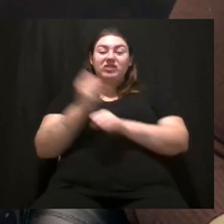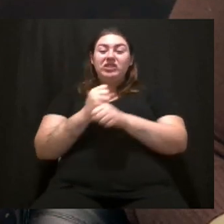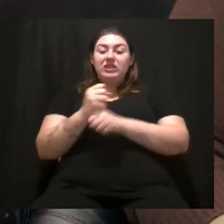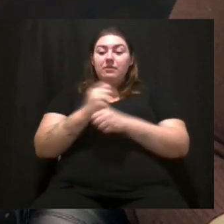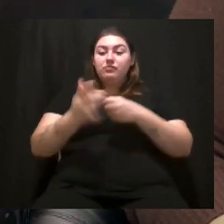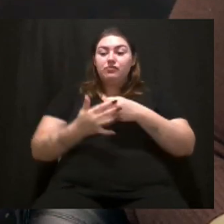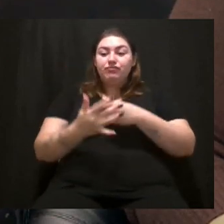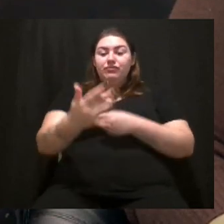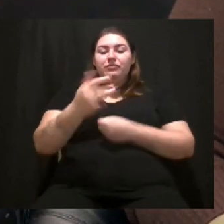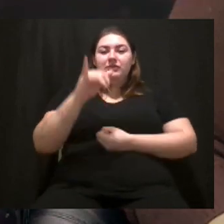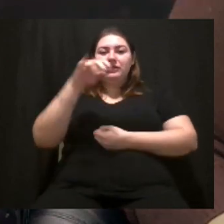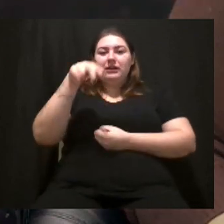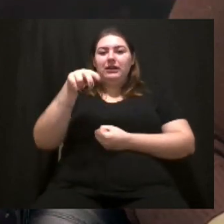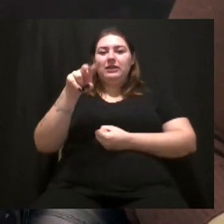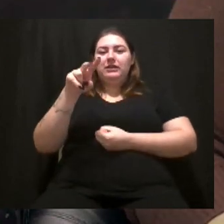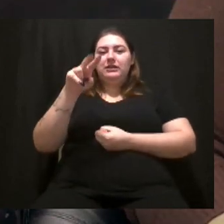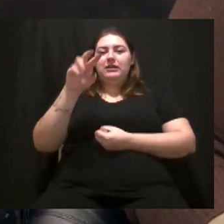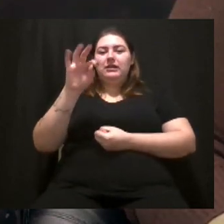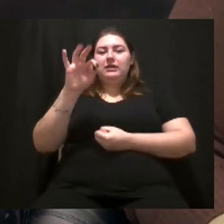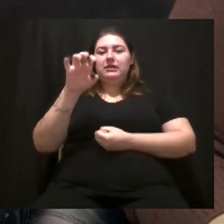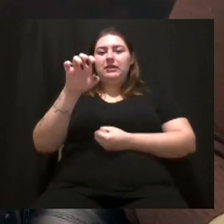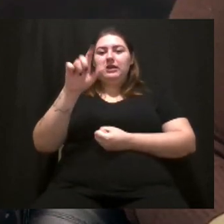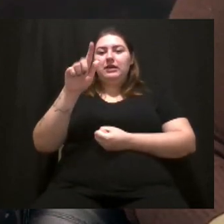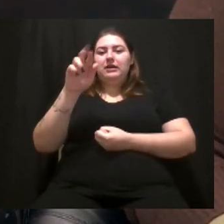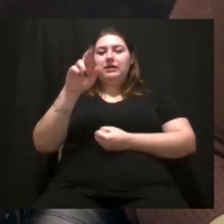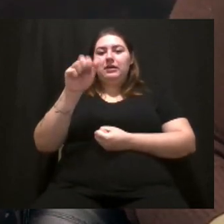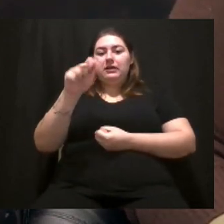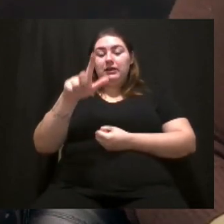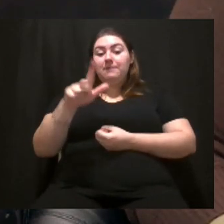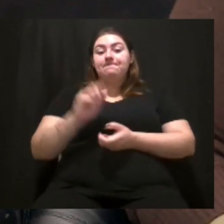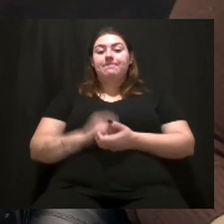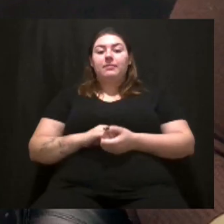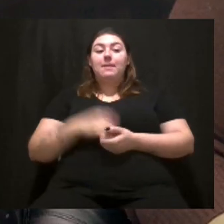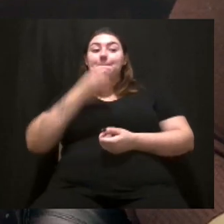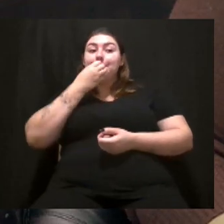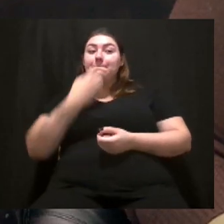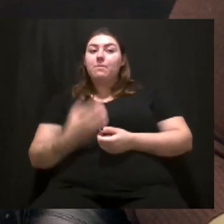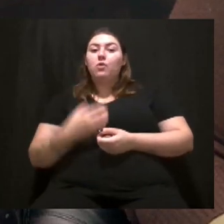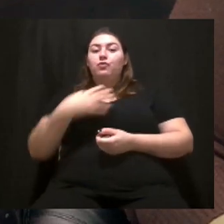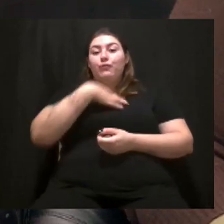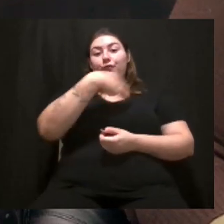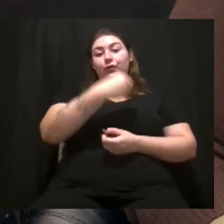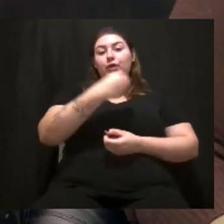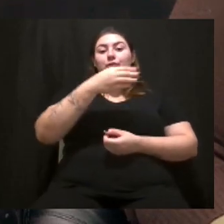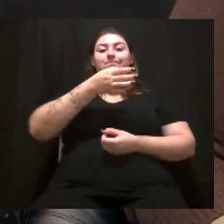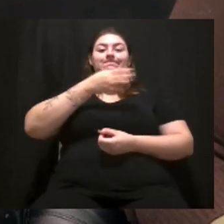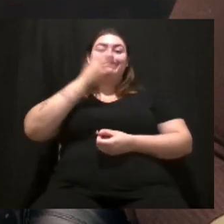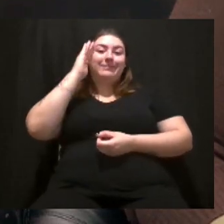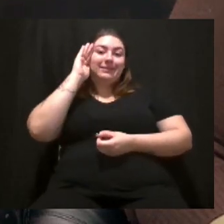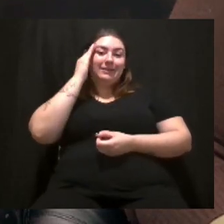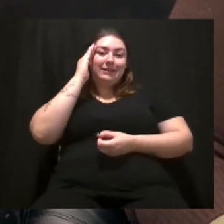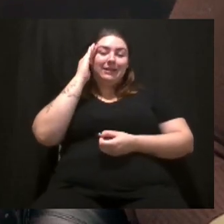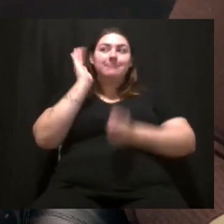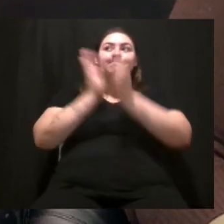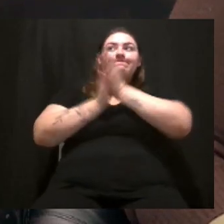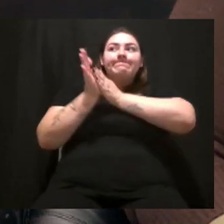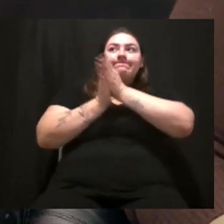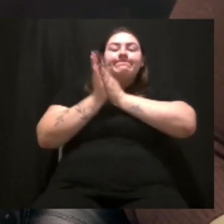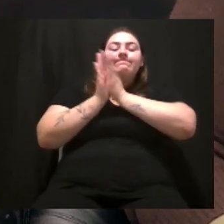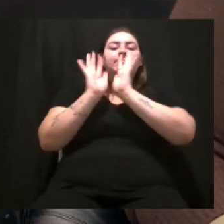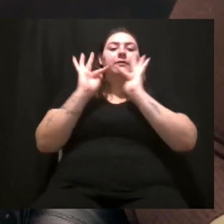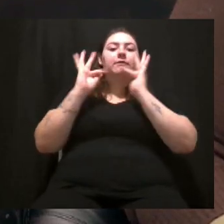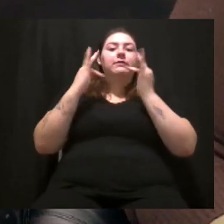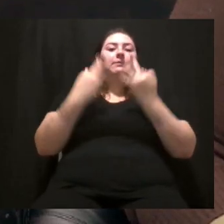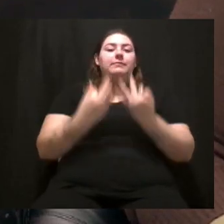é muito importante, a partir do conhecimento do próprio filho e das expectativas da família, ter uma